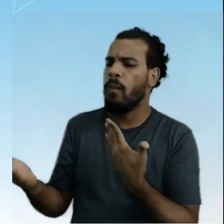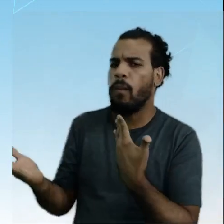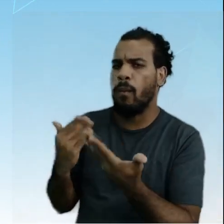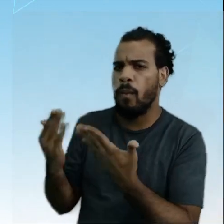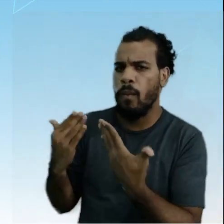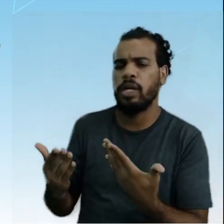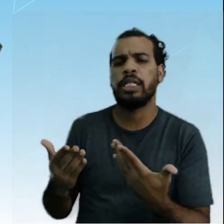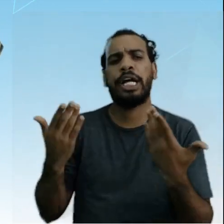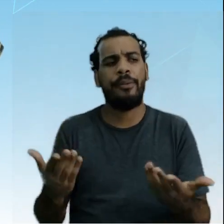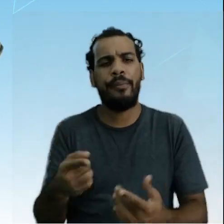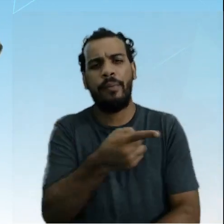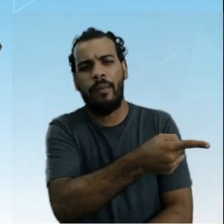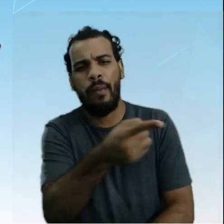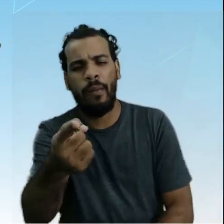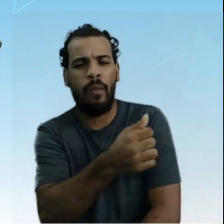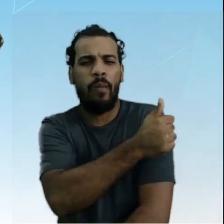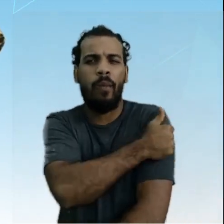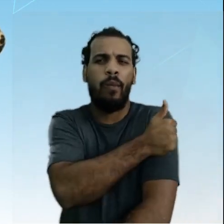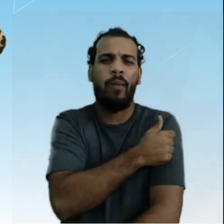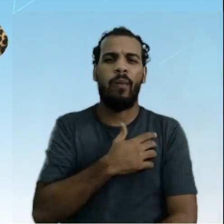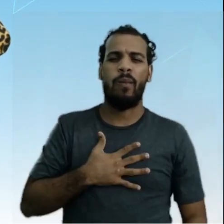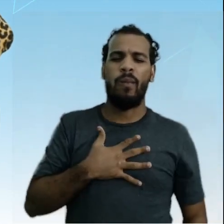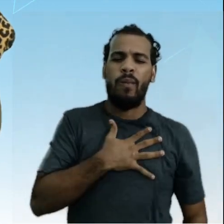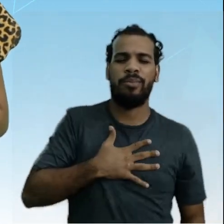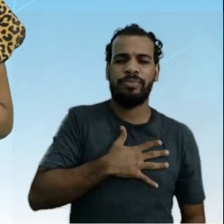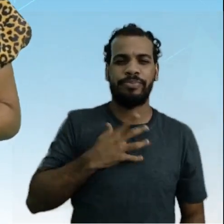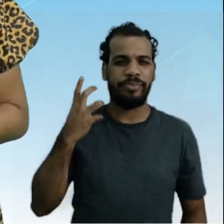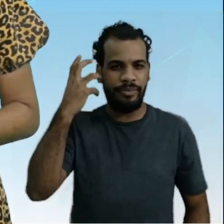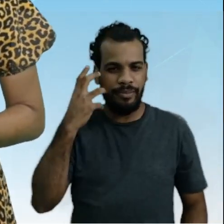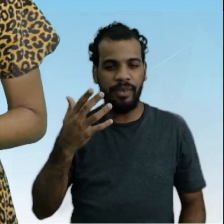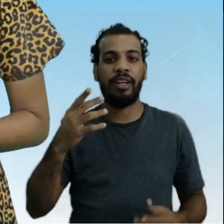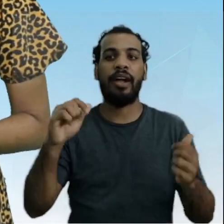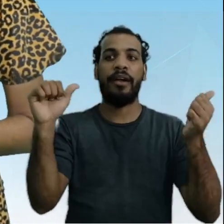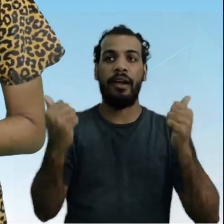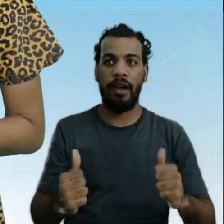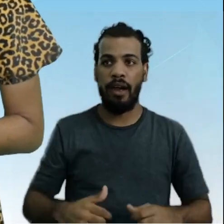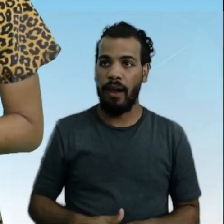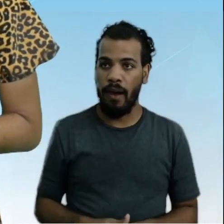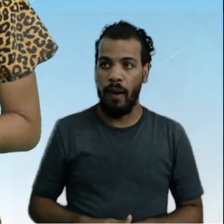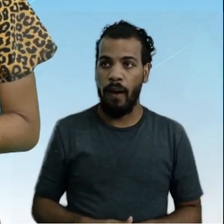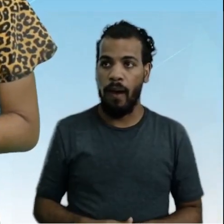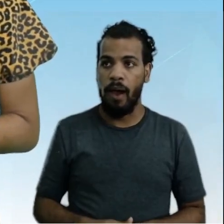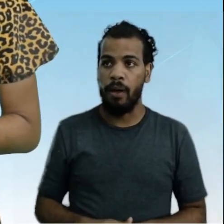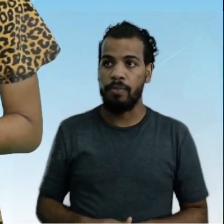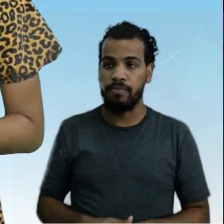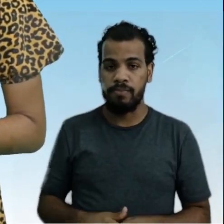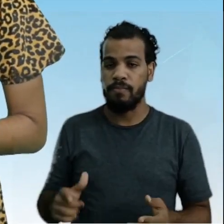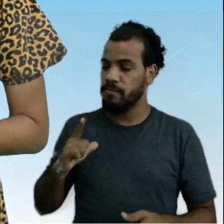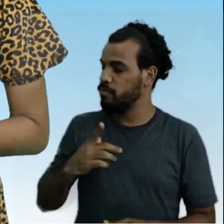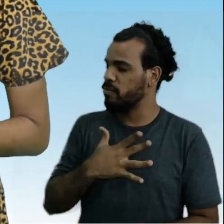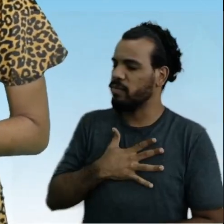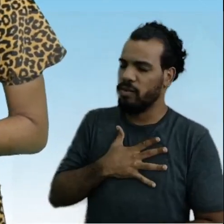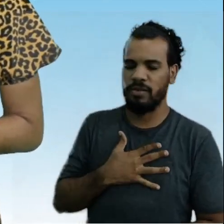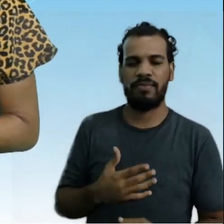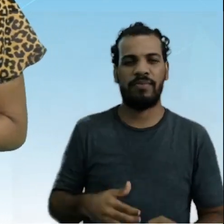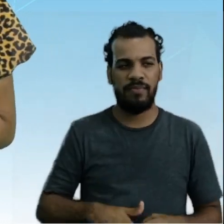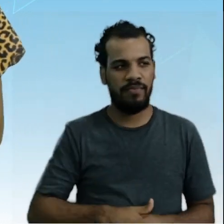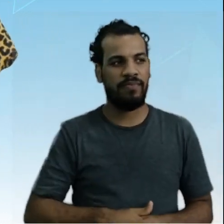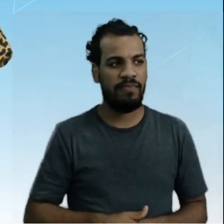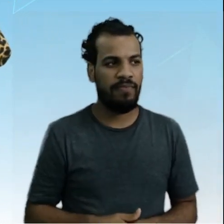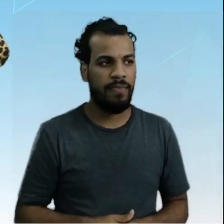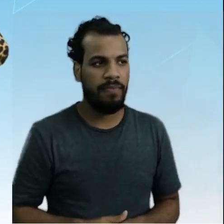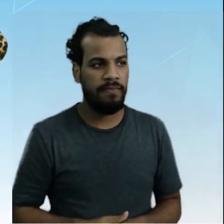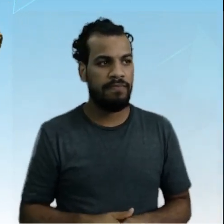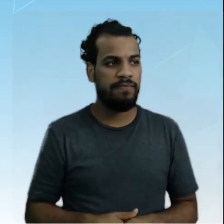não é isso? Sim. Aos nossos estudantes que gostam de música e de artes. Porque eu tenho vários, você Ah, eu tem? também, tenho muitos.